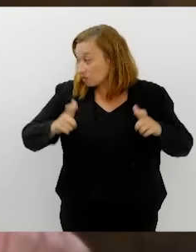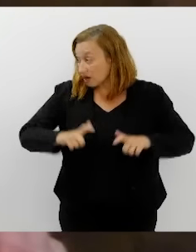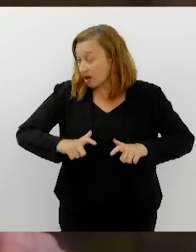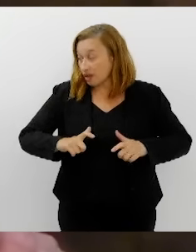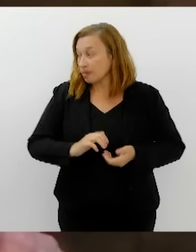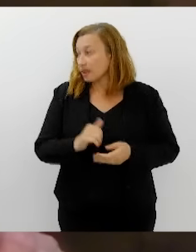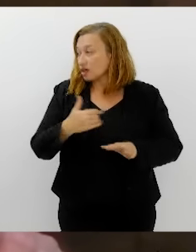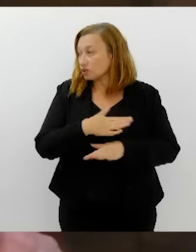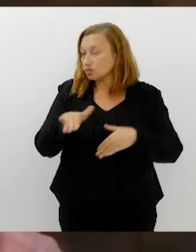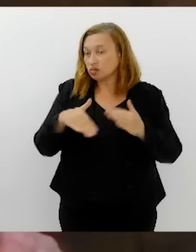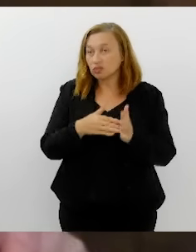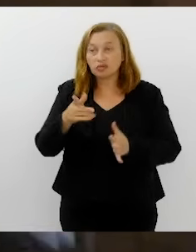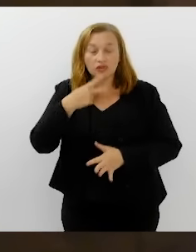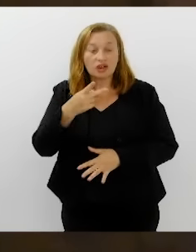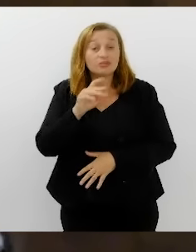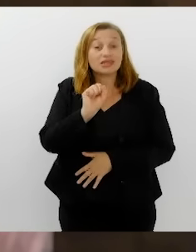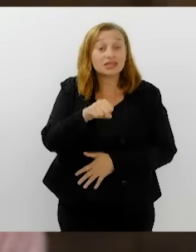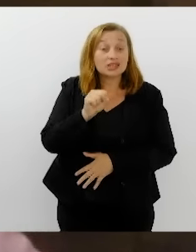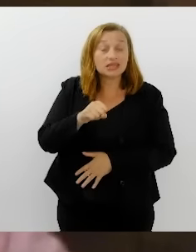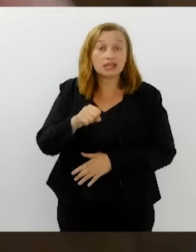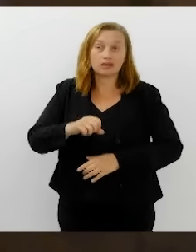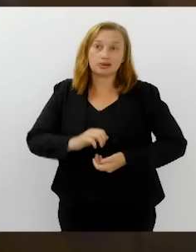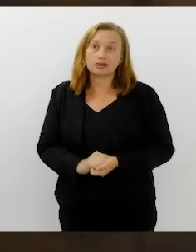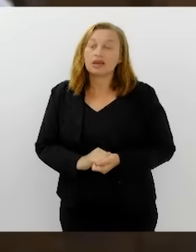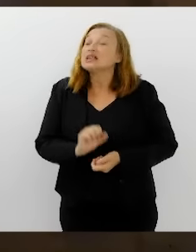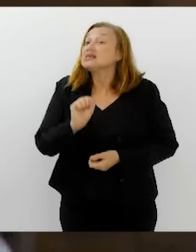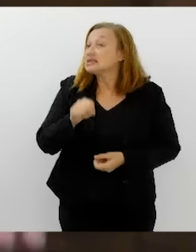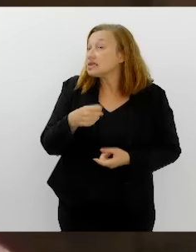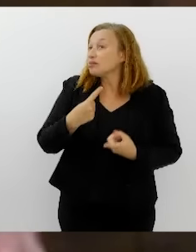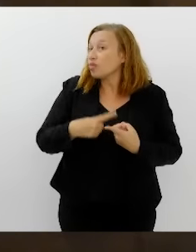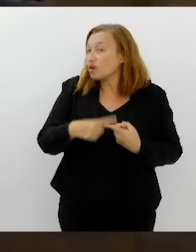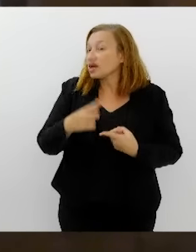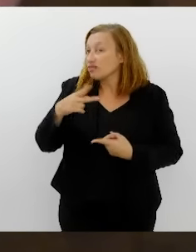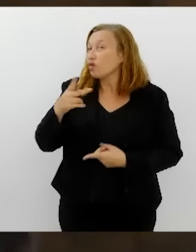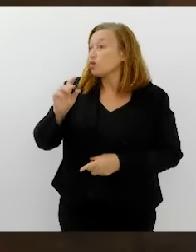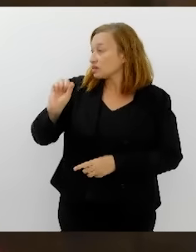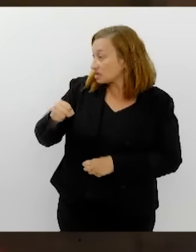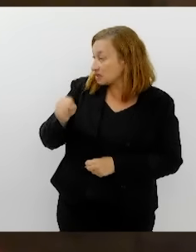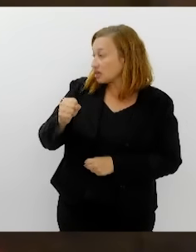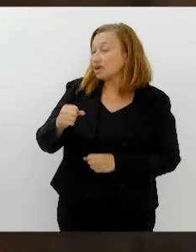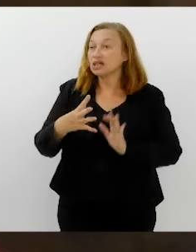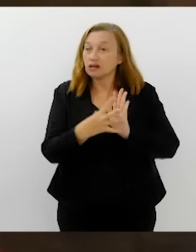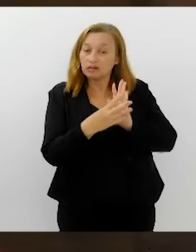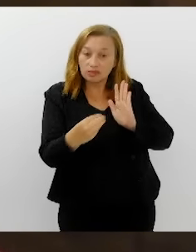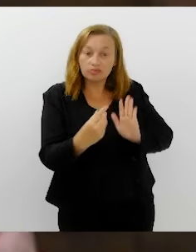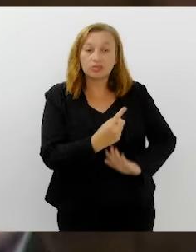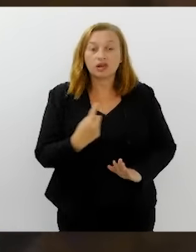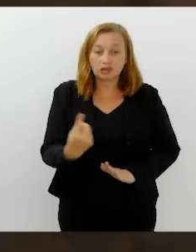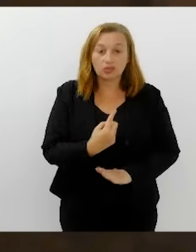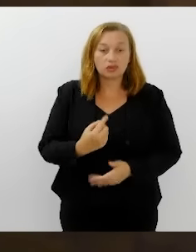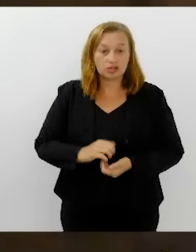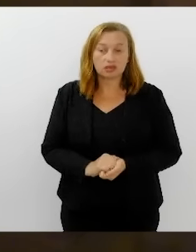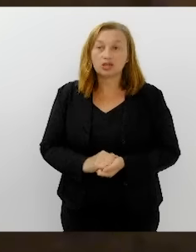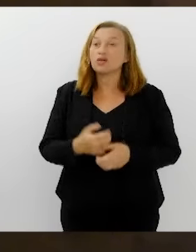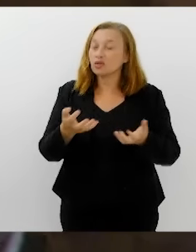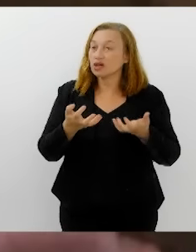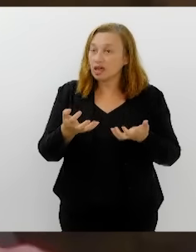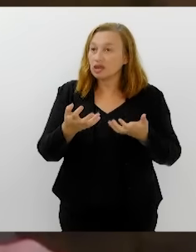todos dissemos sim. Mas sim, porque ele disse um sim, ele deu o exemplo para nós. E eu quero,